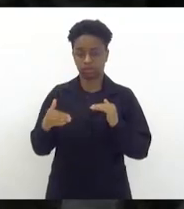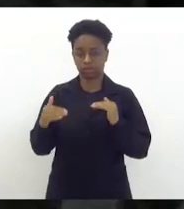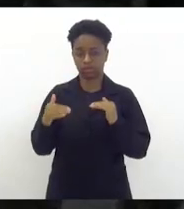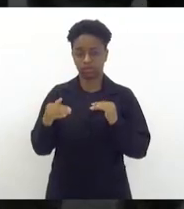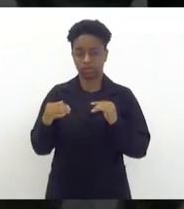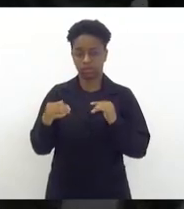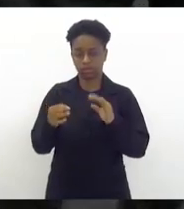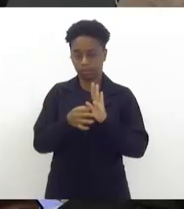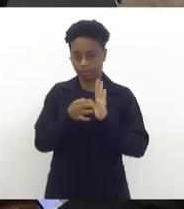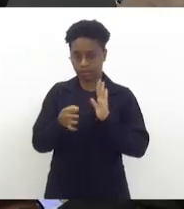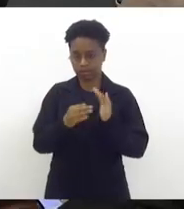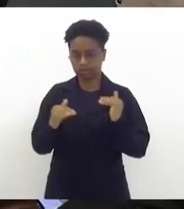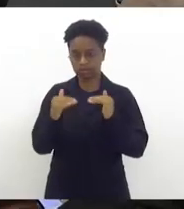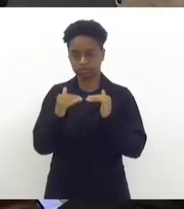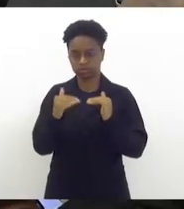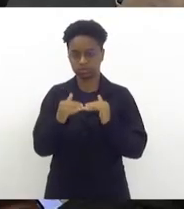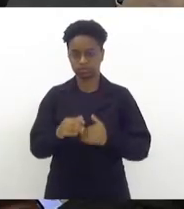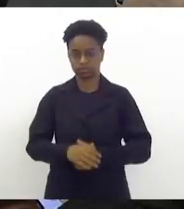favorável.